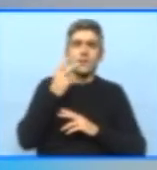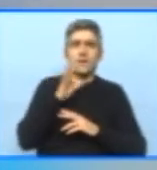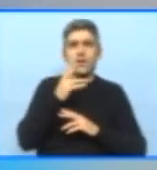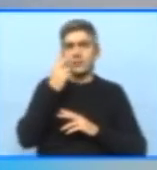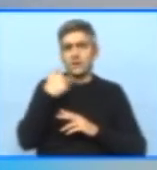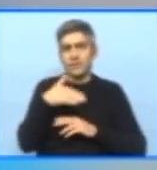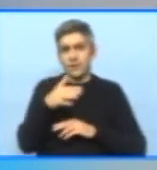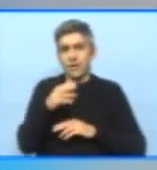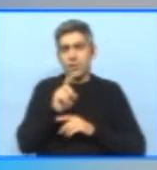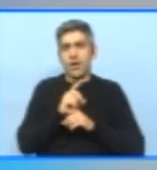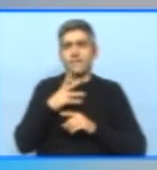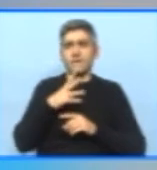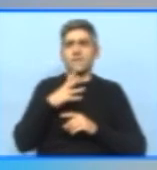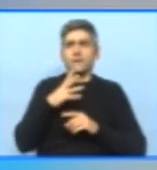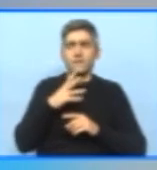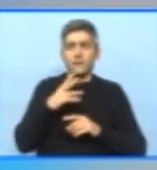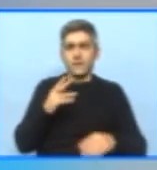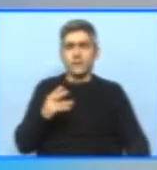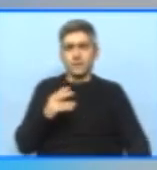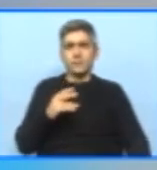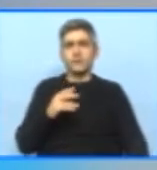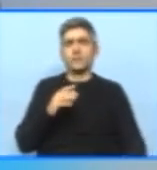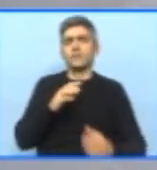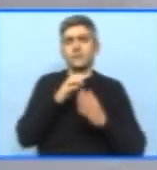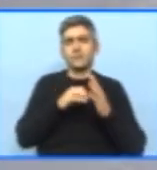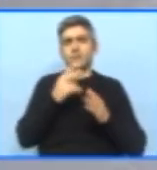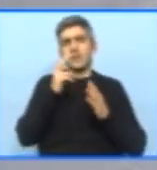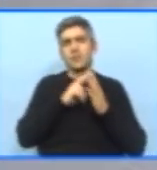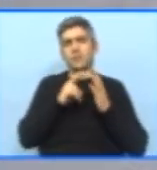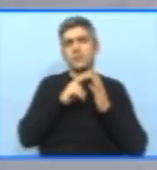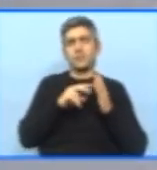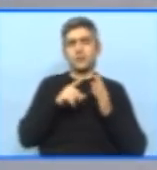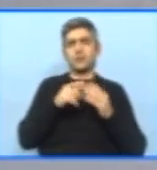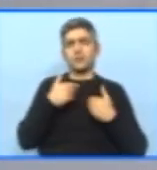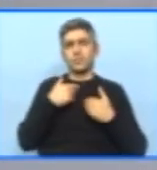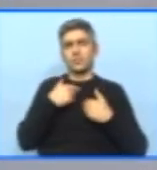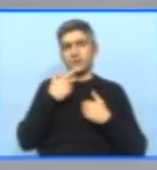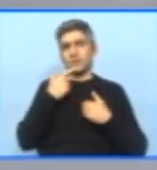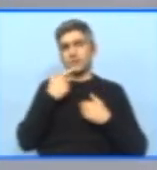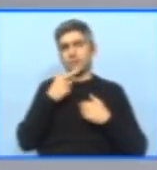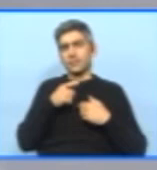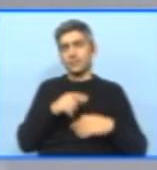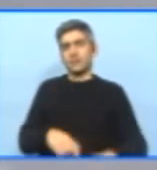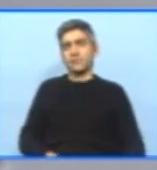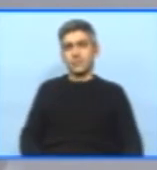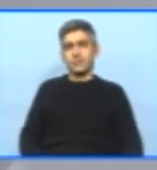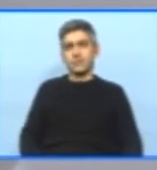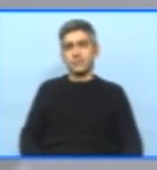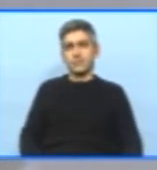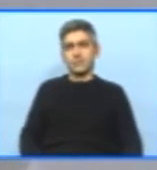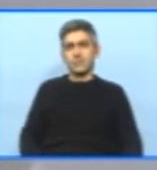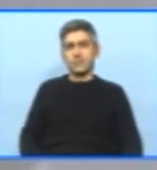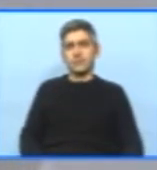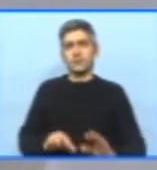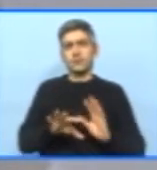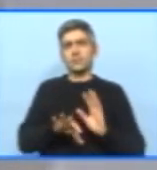que são cegos, não é? E se calhar o texto da primeira leitura também nos coloca nessa perspectiva nesse ambiente, também, sim. Não é? Para a